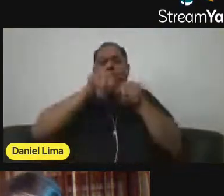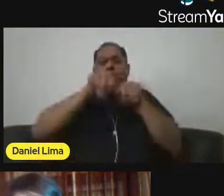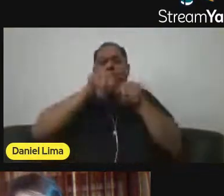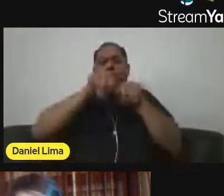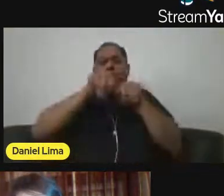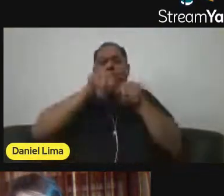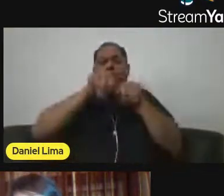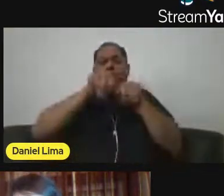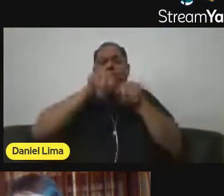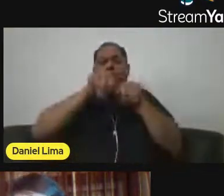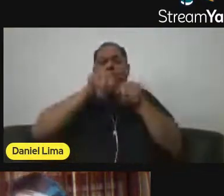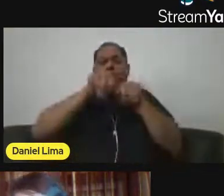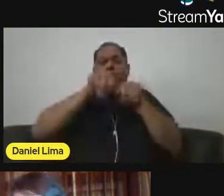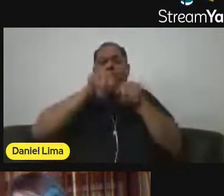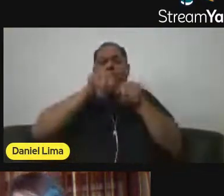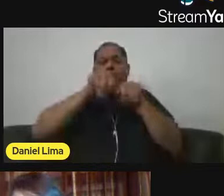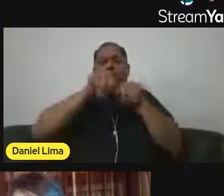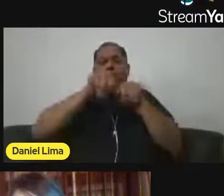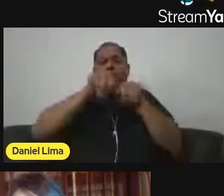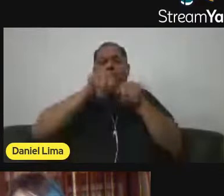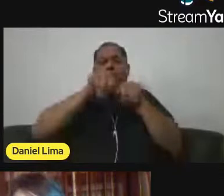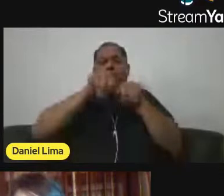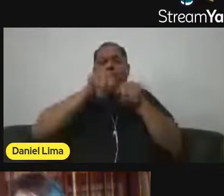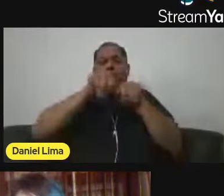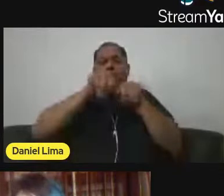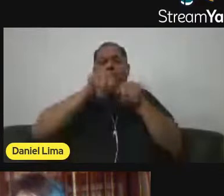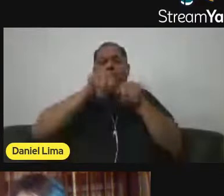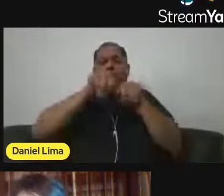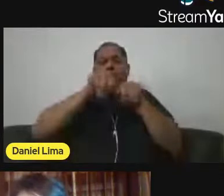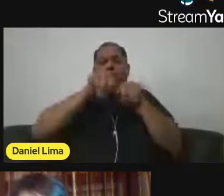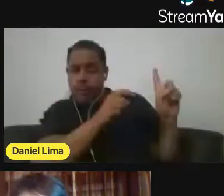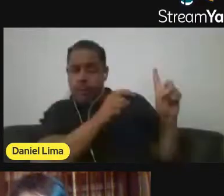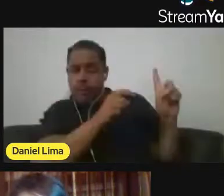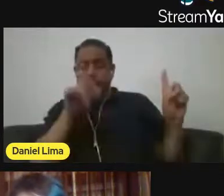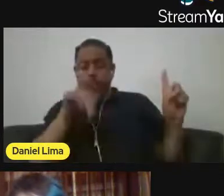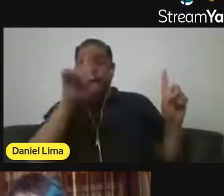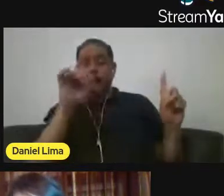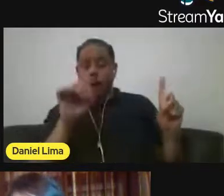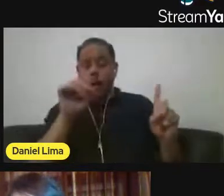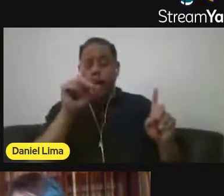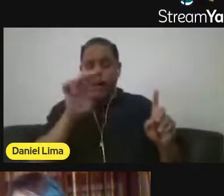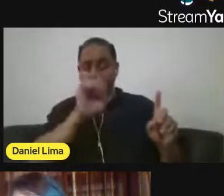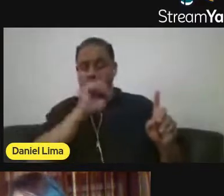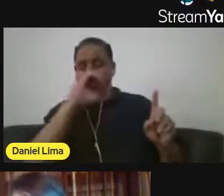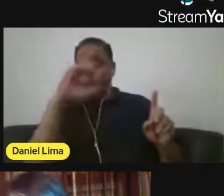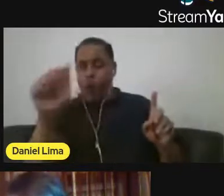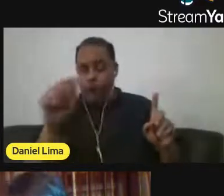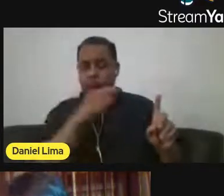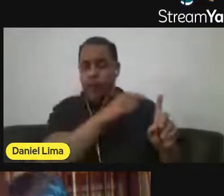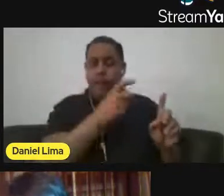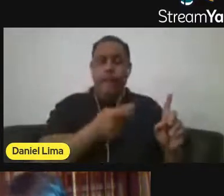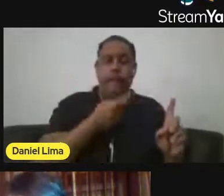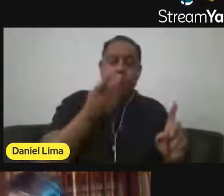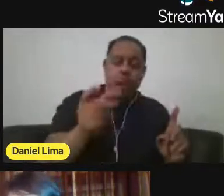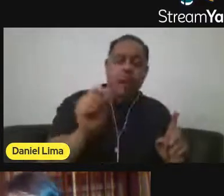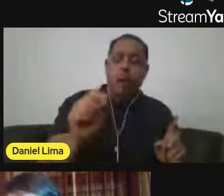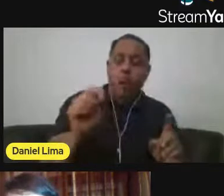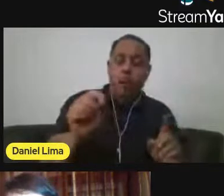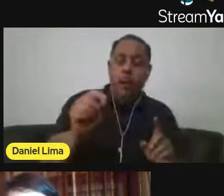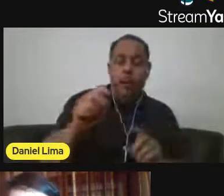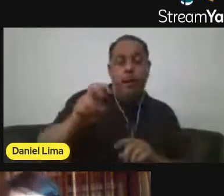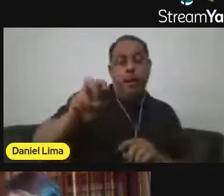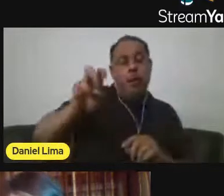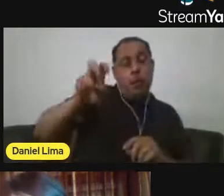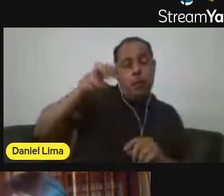eternidade. Fernando Pessoa foi uma das pessoas que falou precisamente do Quinto Império. O Quinto Império é